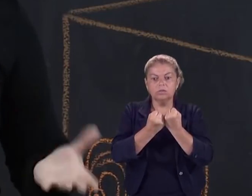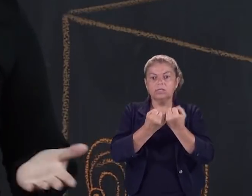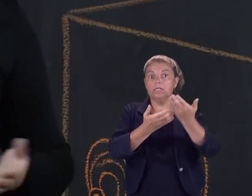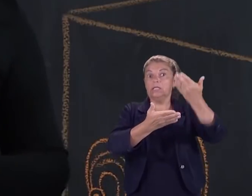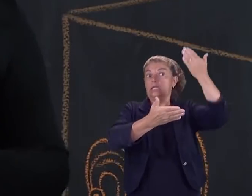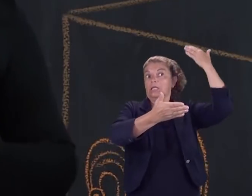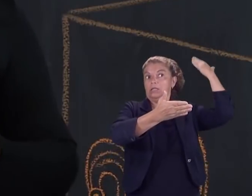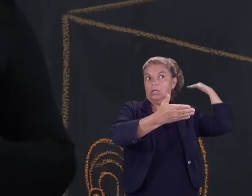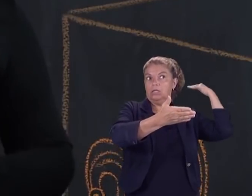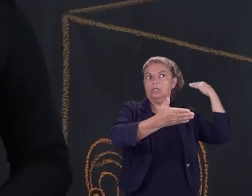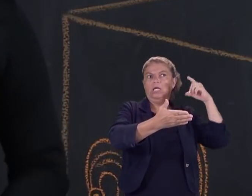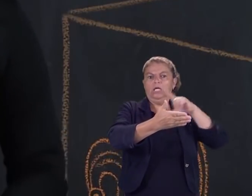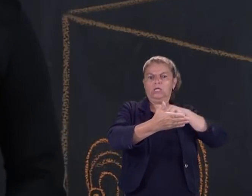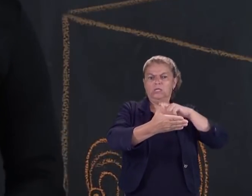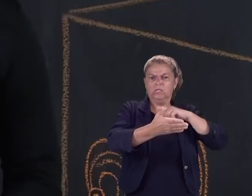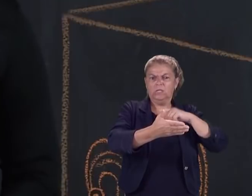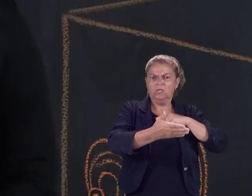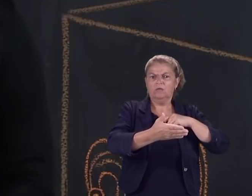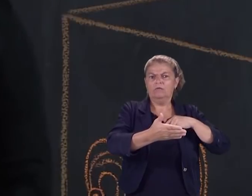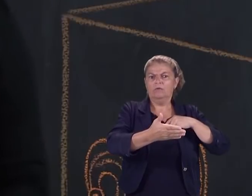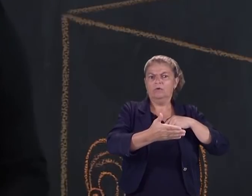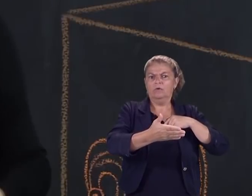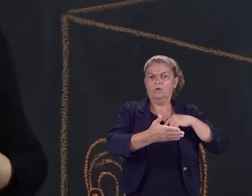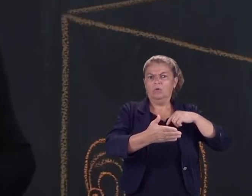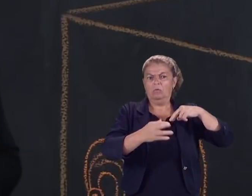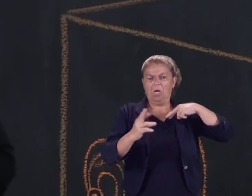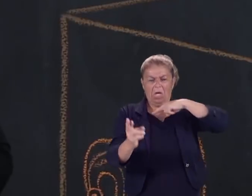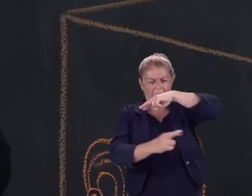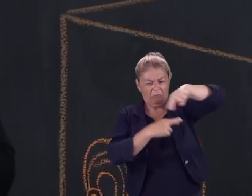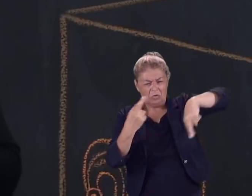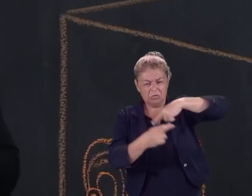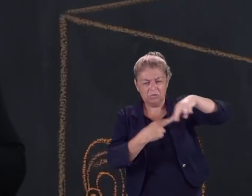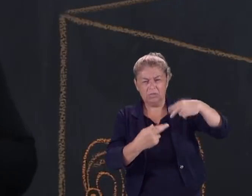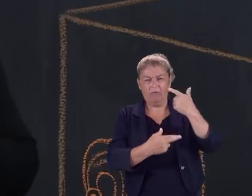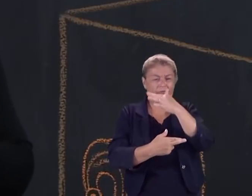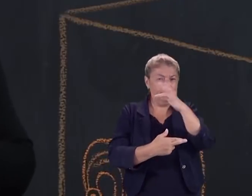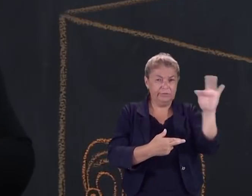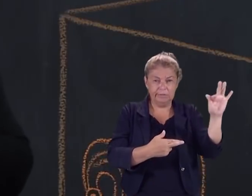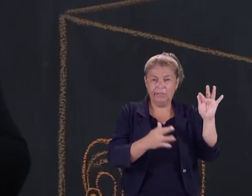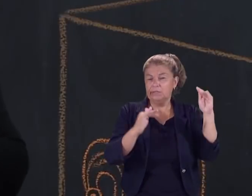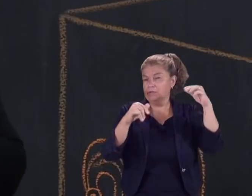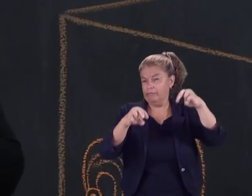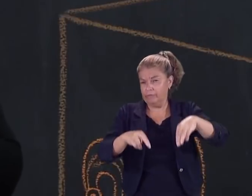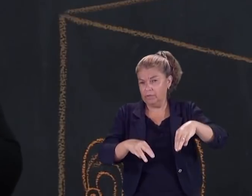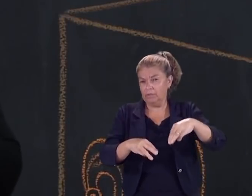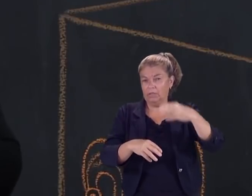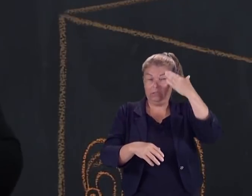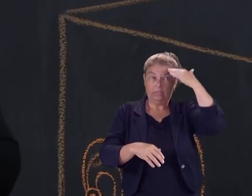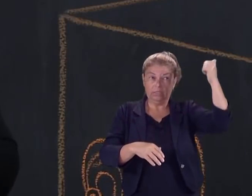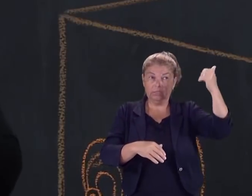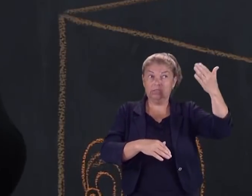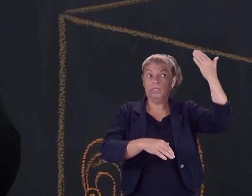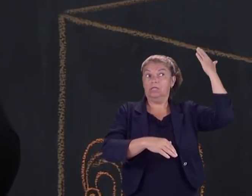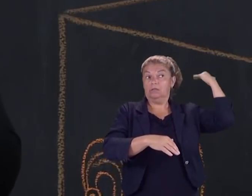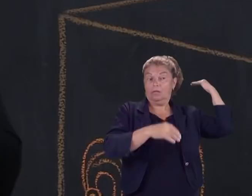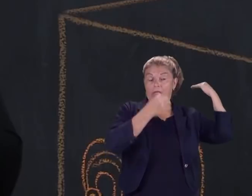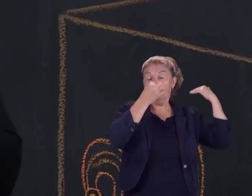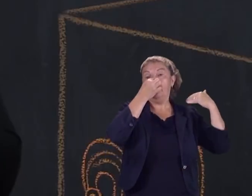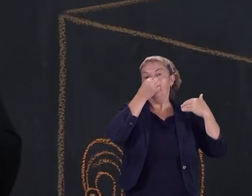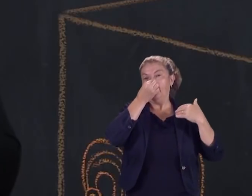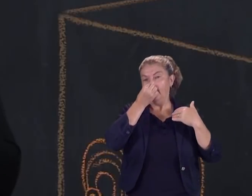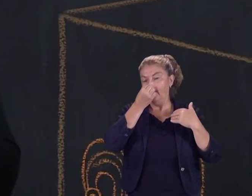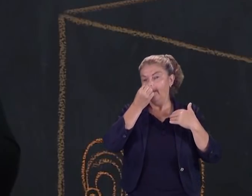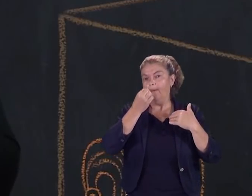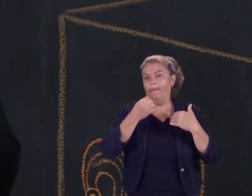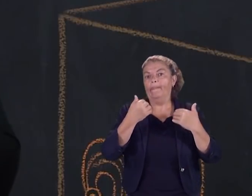muito movimento, né, com a Revolução Francesa, a Revolução Industrial, enfim. Então, esses artistas na época, eles vão lá bater de